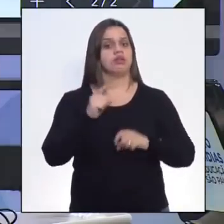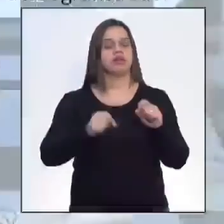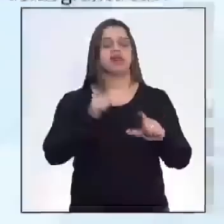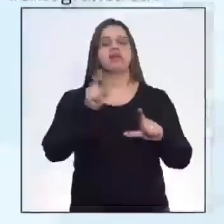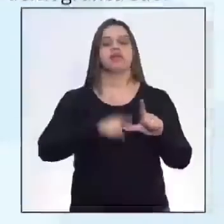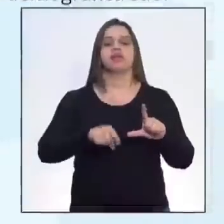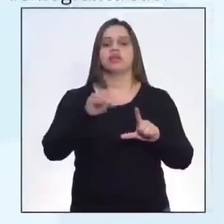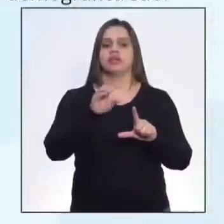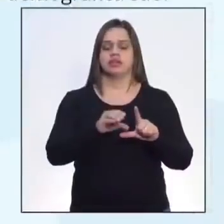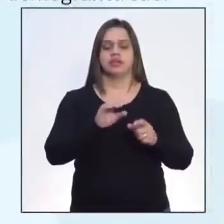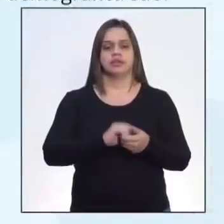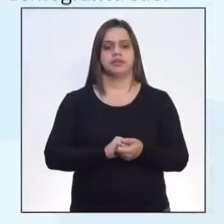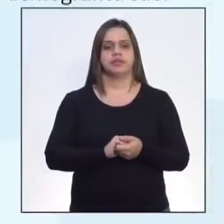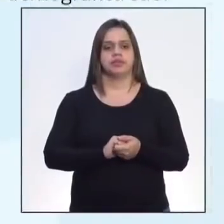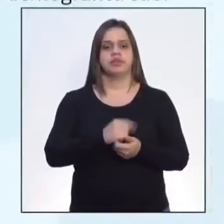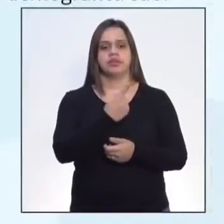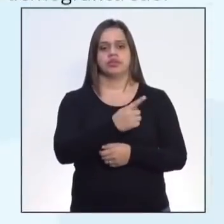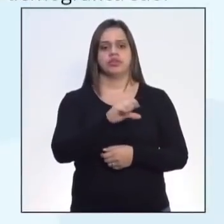letra C.